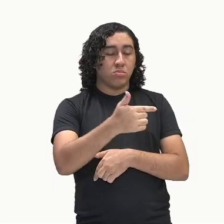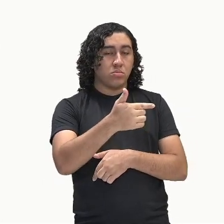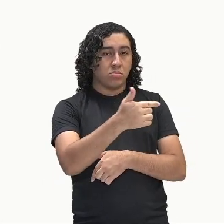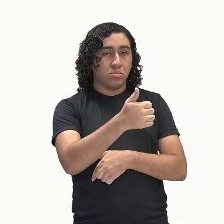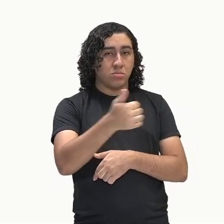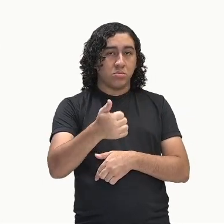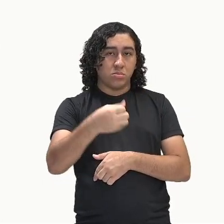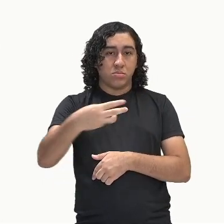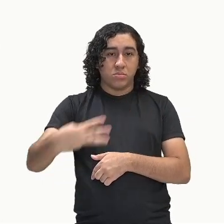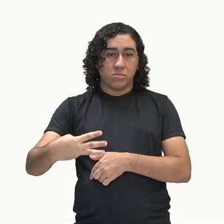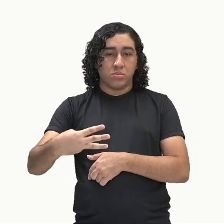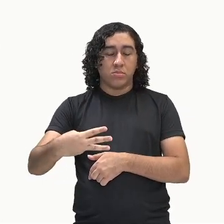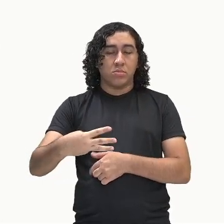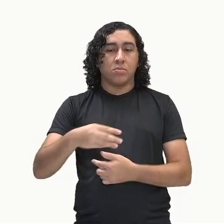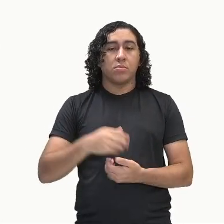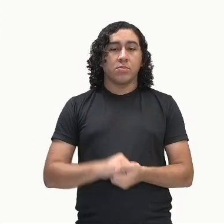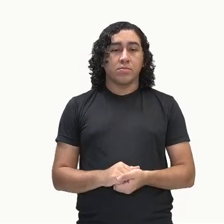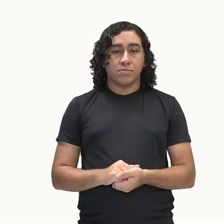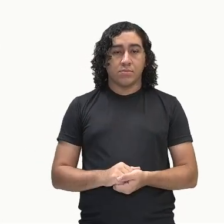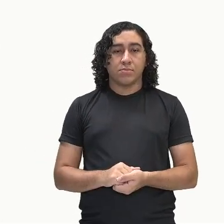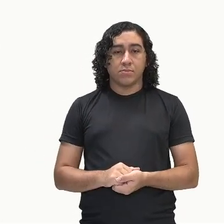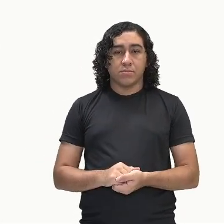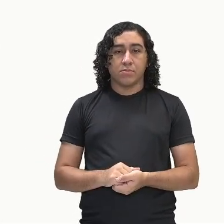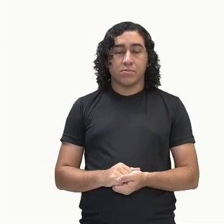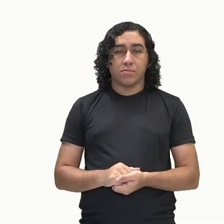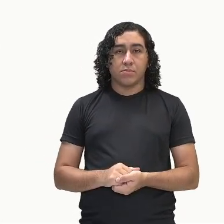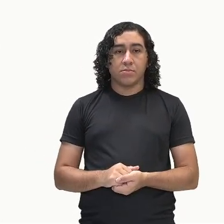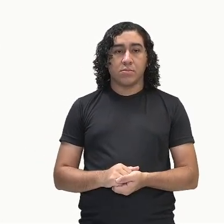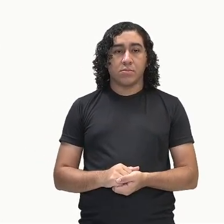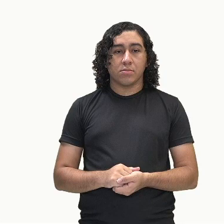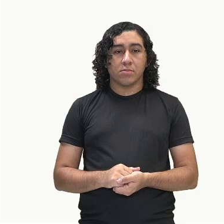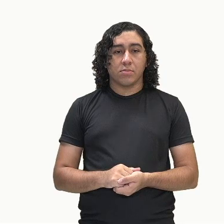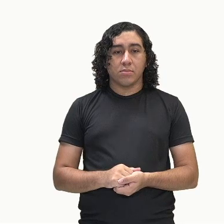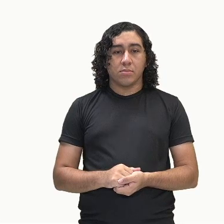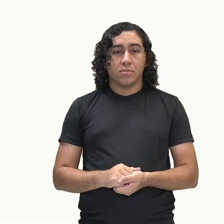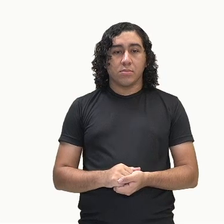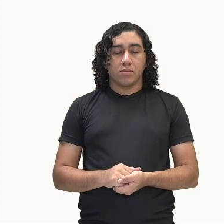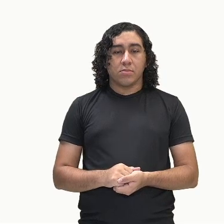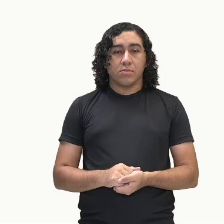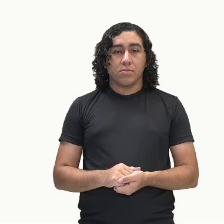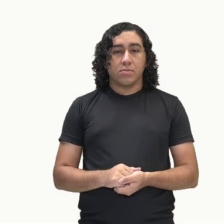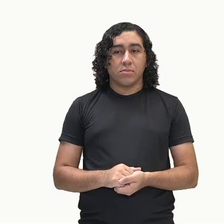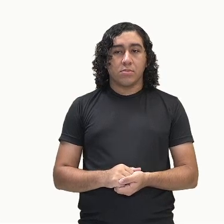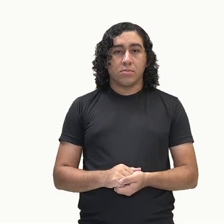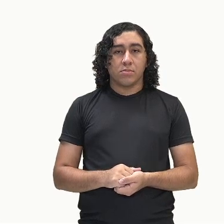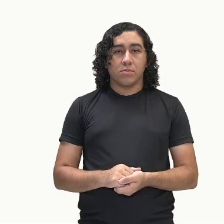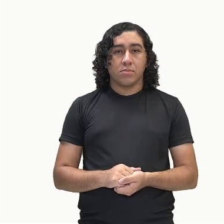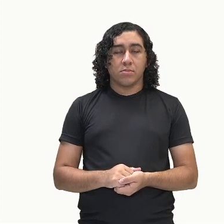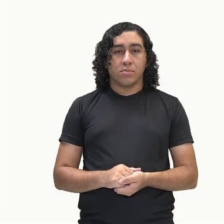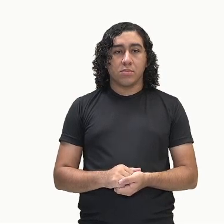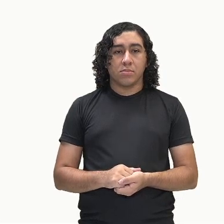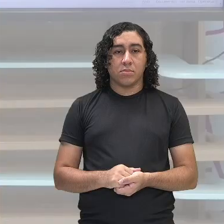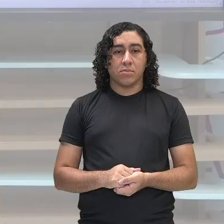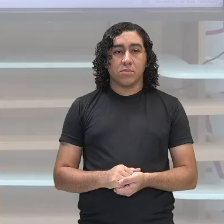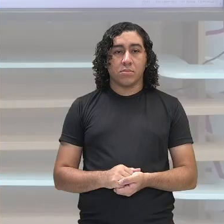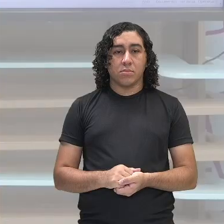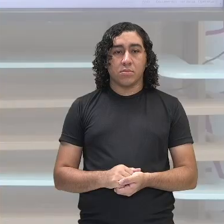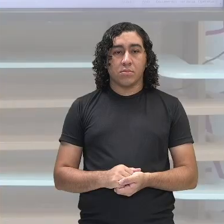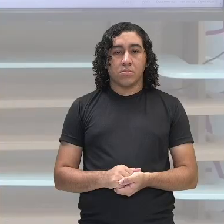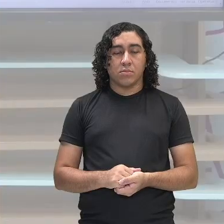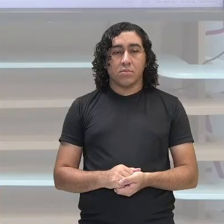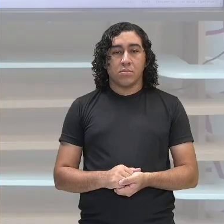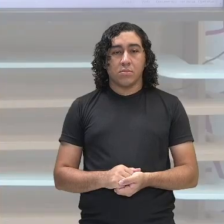A30, que é o 30º termo, é igual a 213. Então, veja, eu